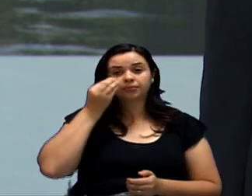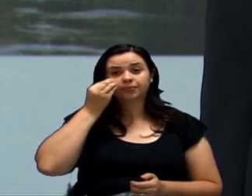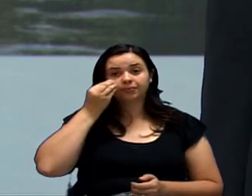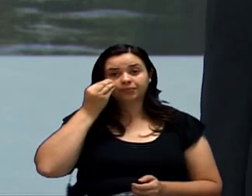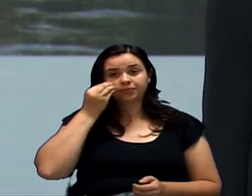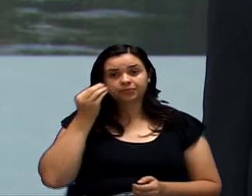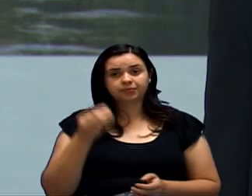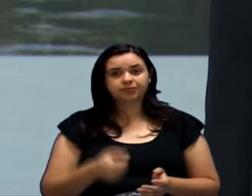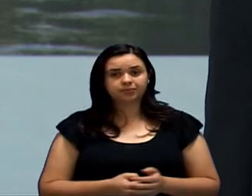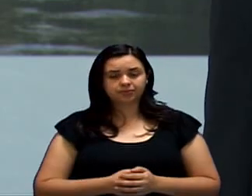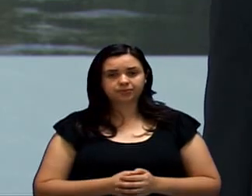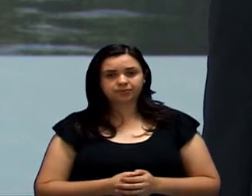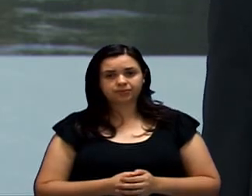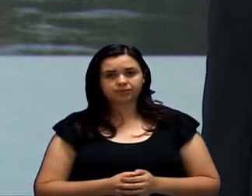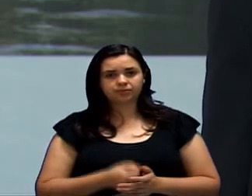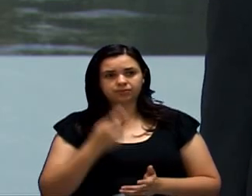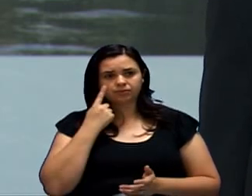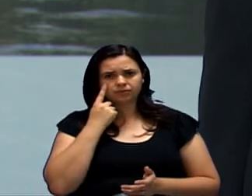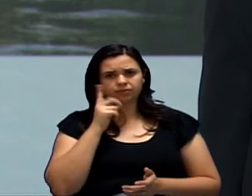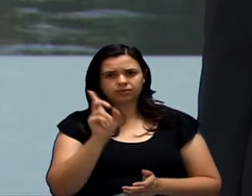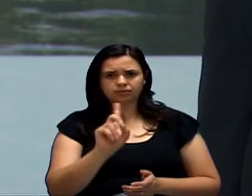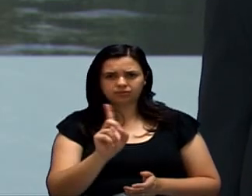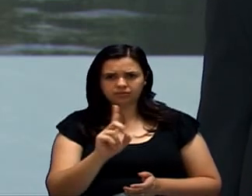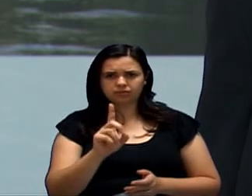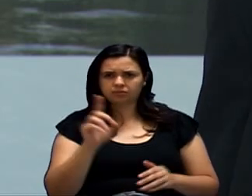Ah, para a Previdência.